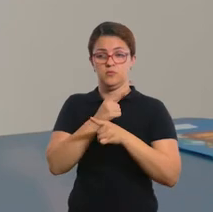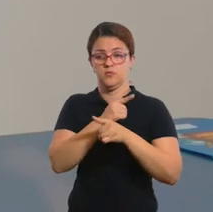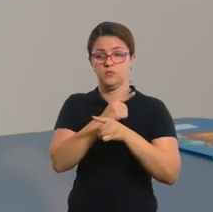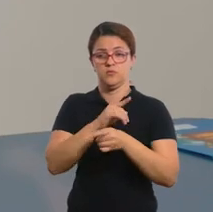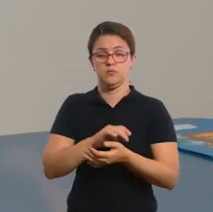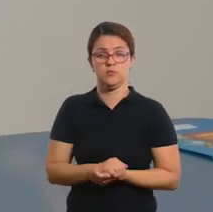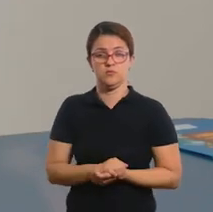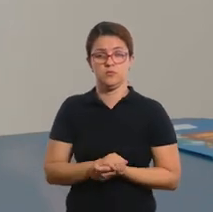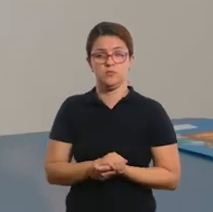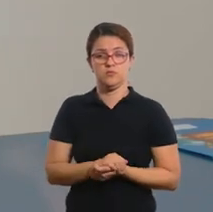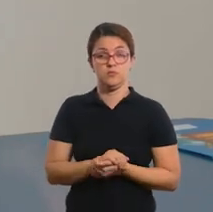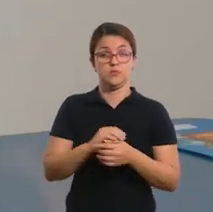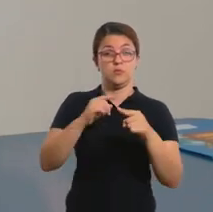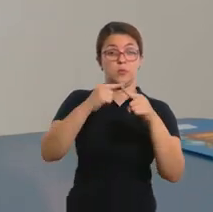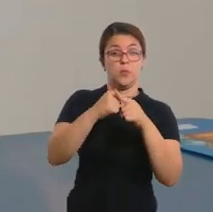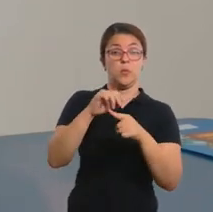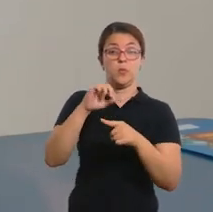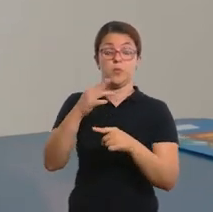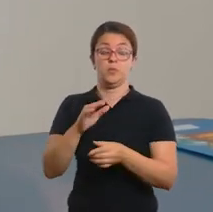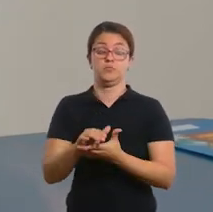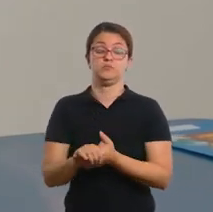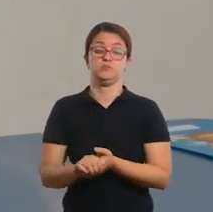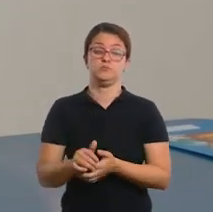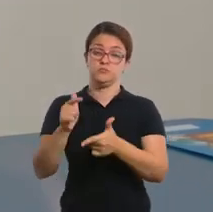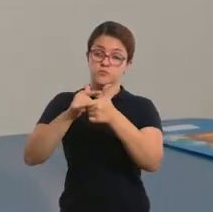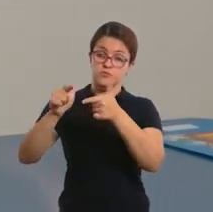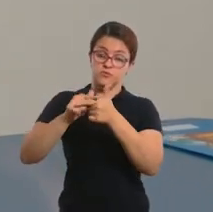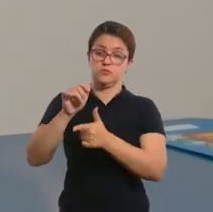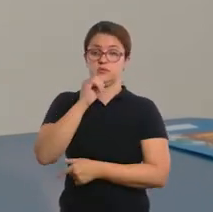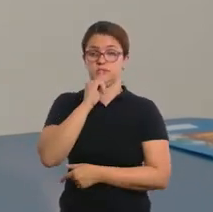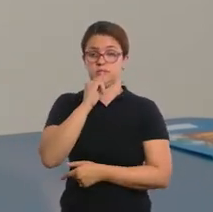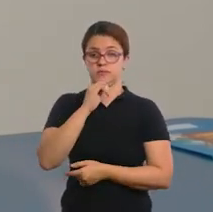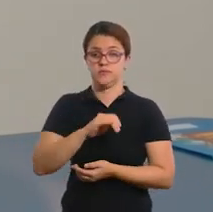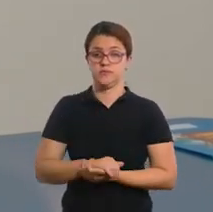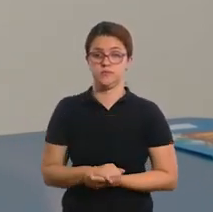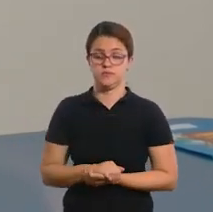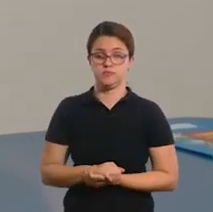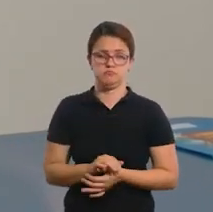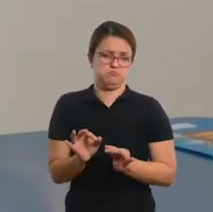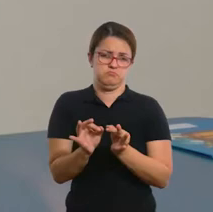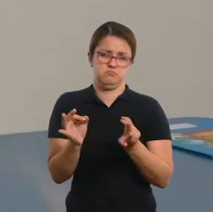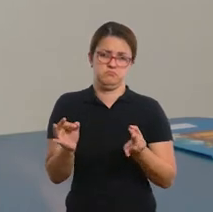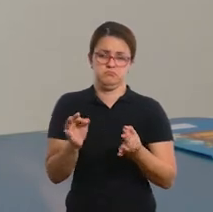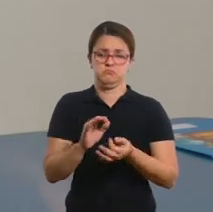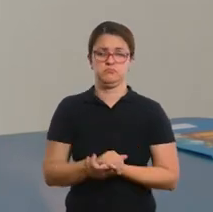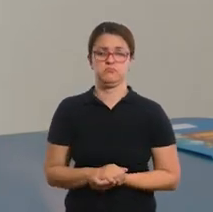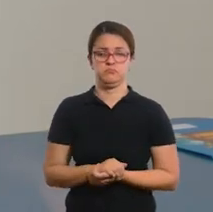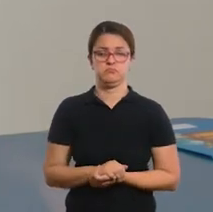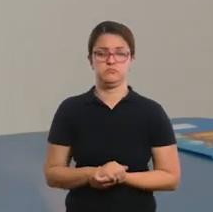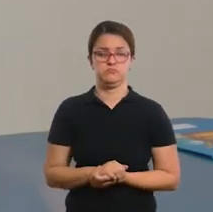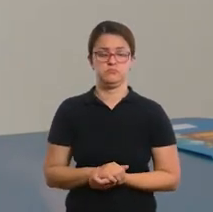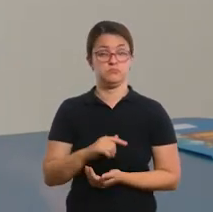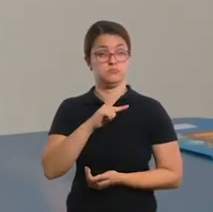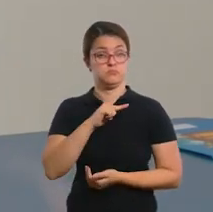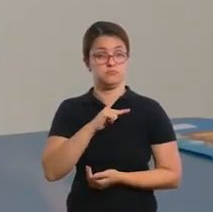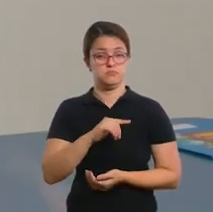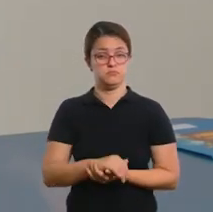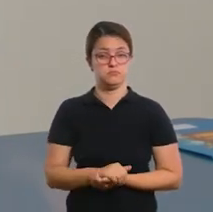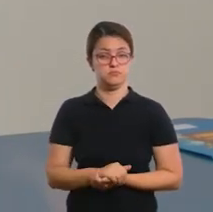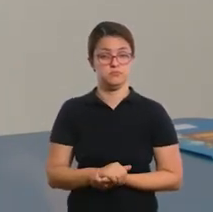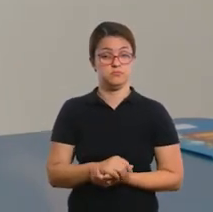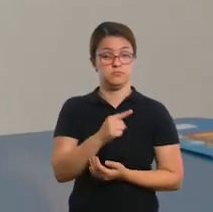equivalentes multiplicando e dividindo. Eu trouxe aqui um exemplo para vocês, um exemplo simples. Então, eu